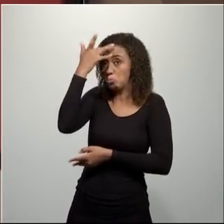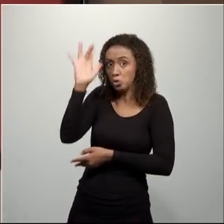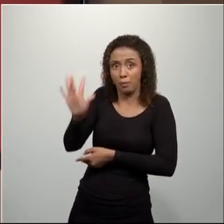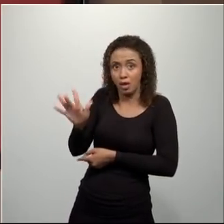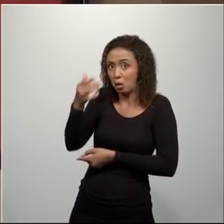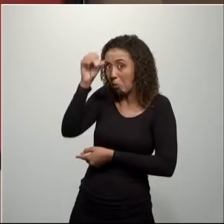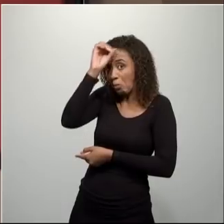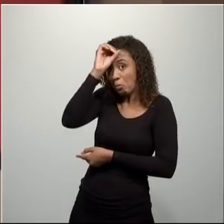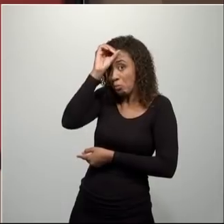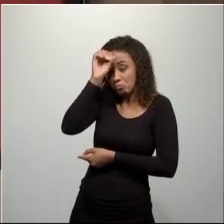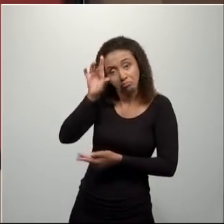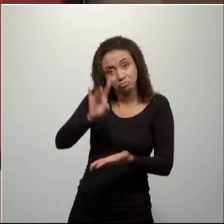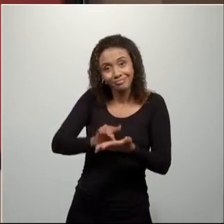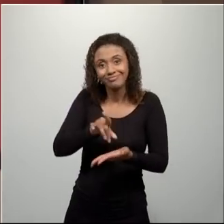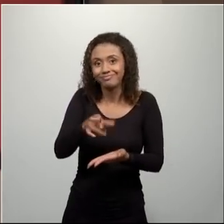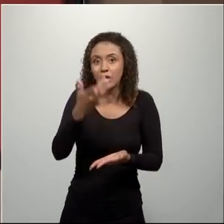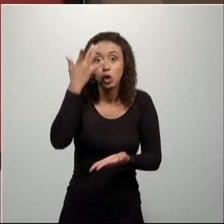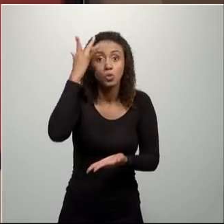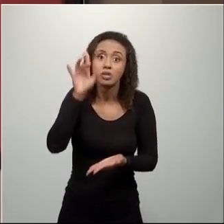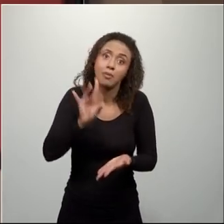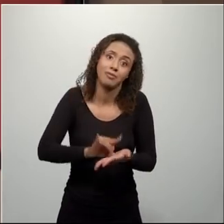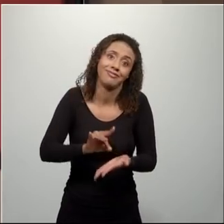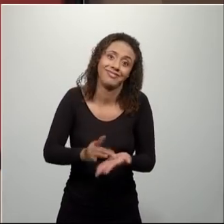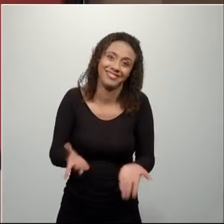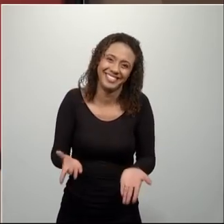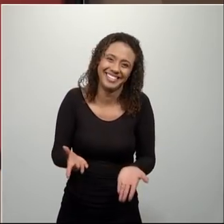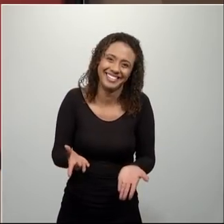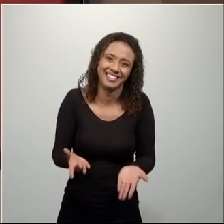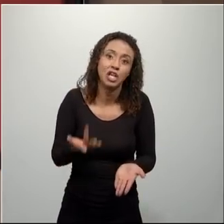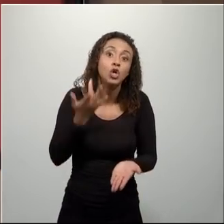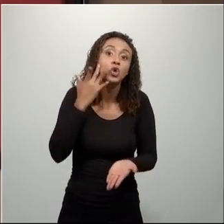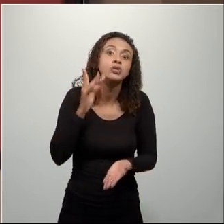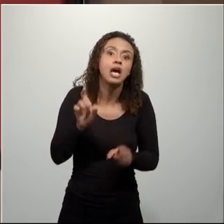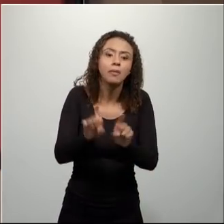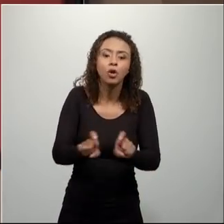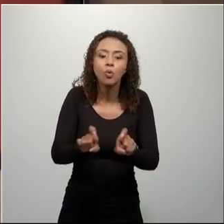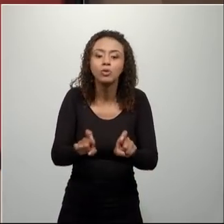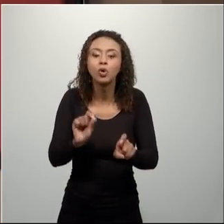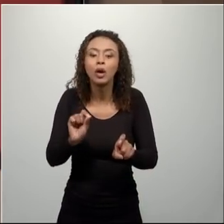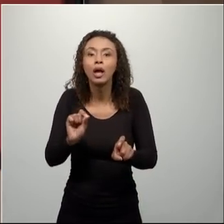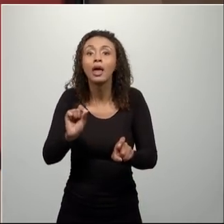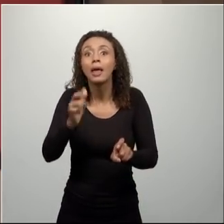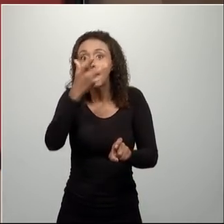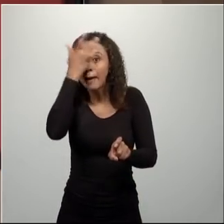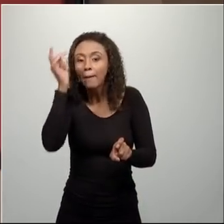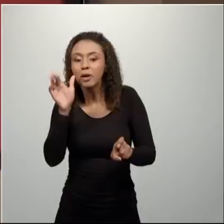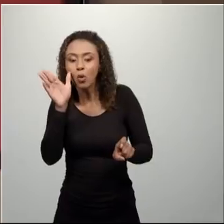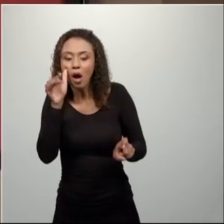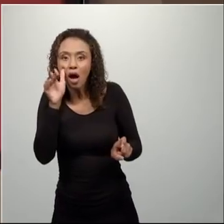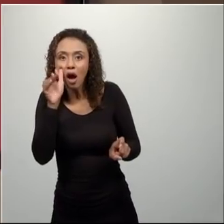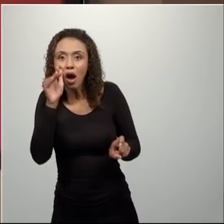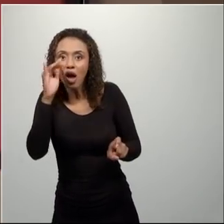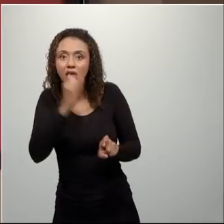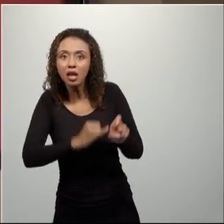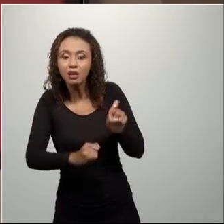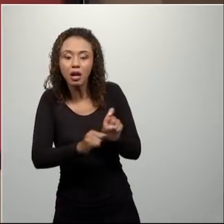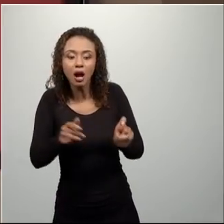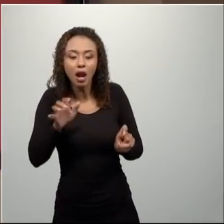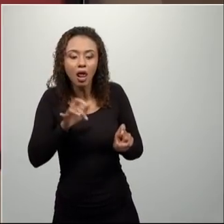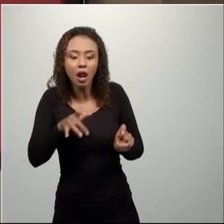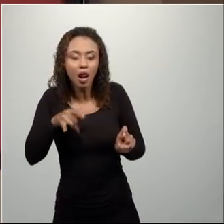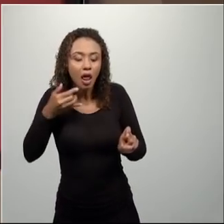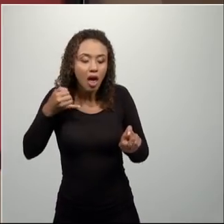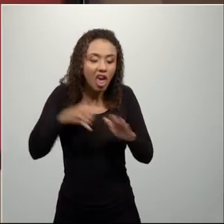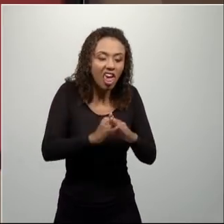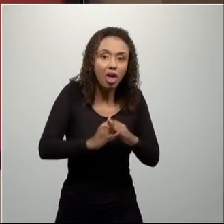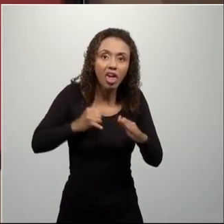não sabia como você saber o que está trafegando pela sua máquina quando você está no pan então a gente processar por algo que você não